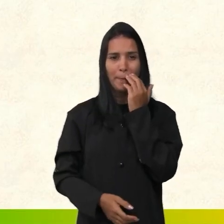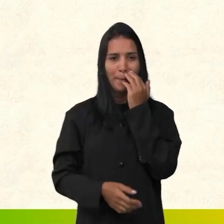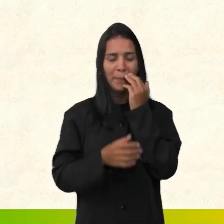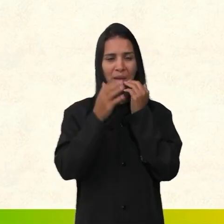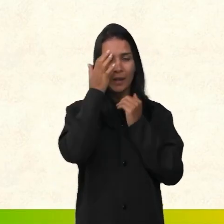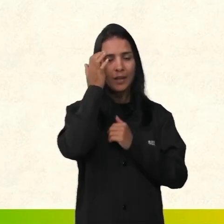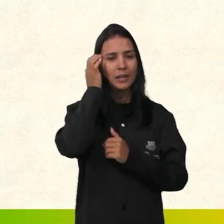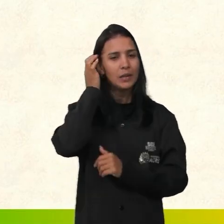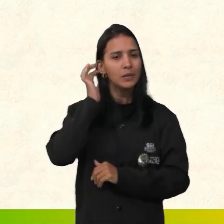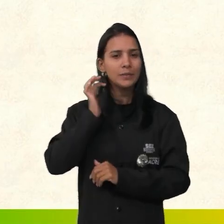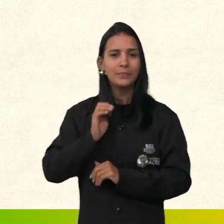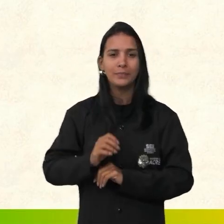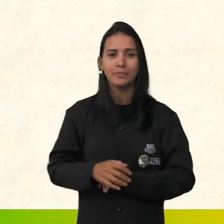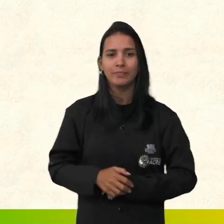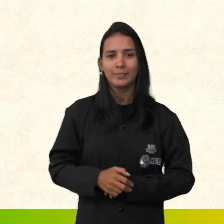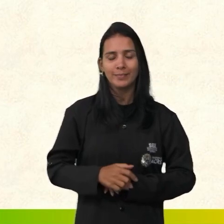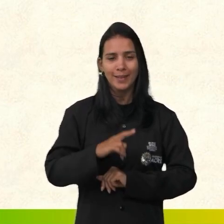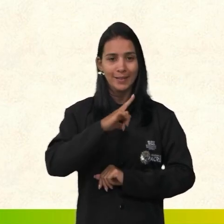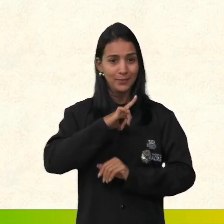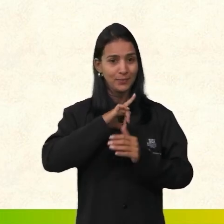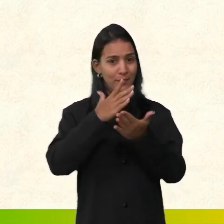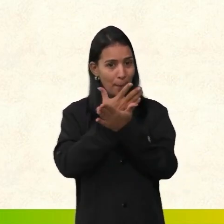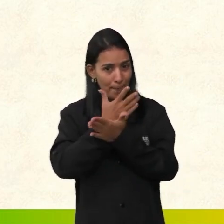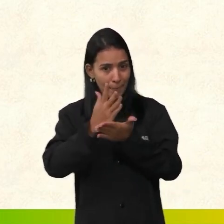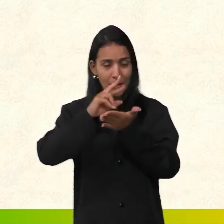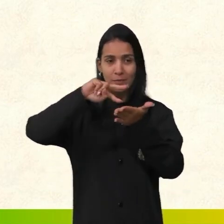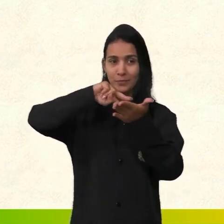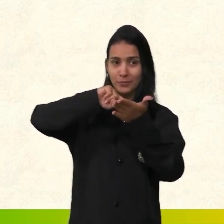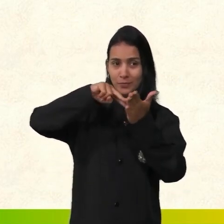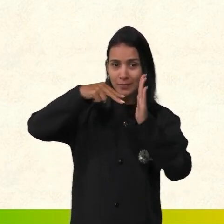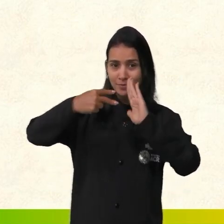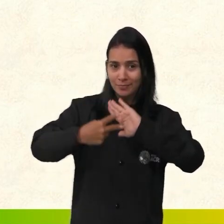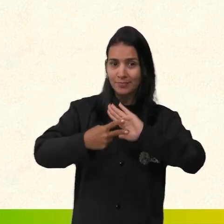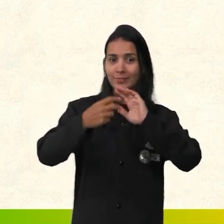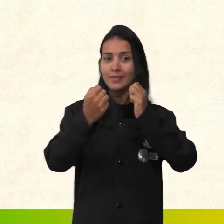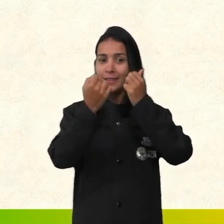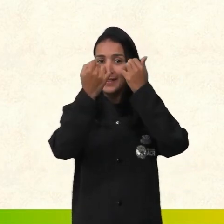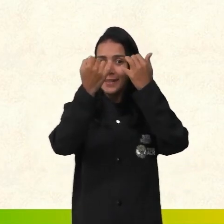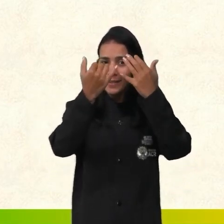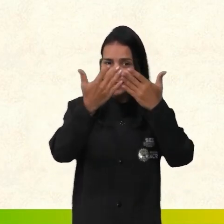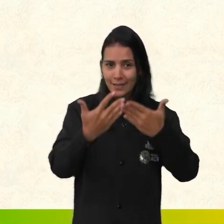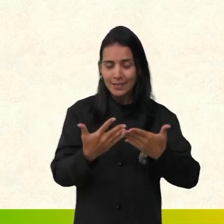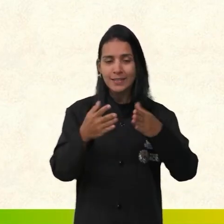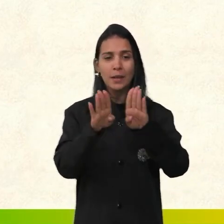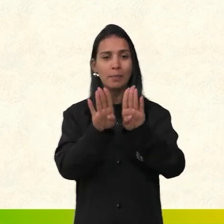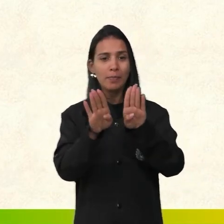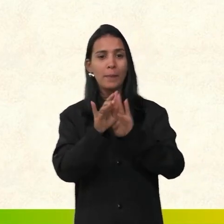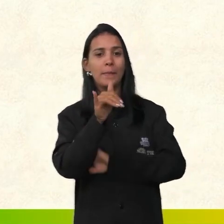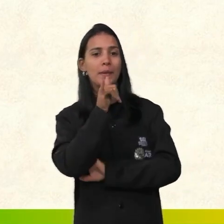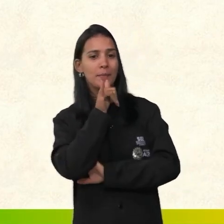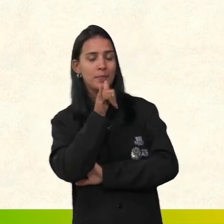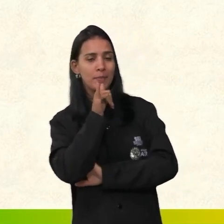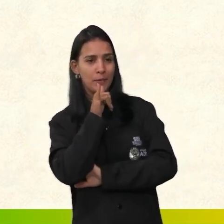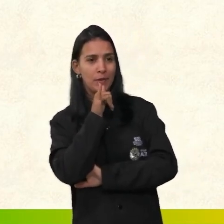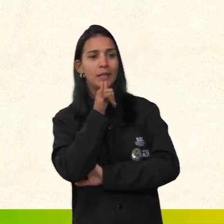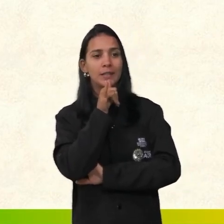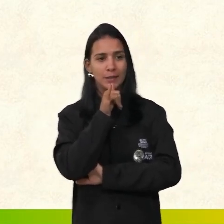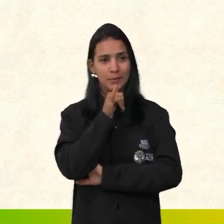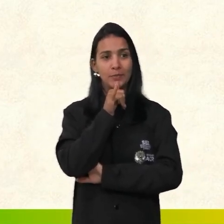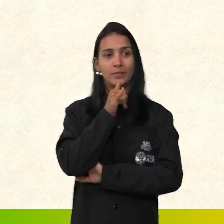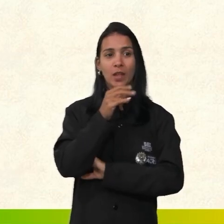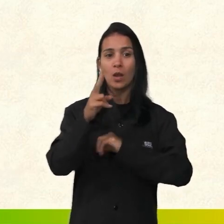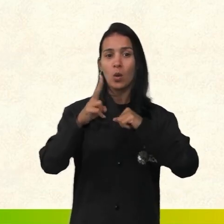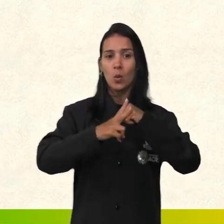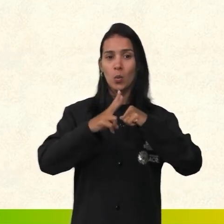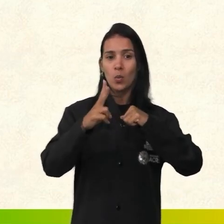Nós temos aqui alguns exemplos das regras que nós vamos estudar ao longo dessa aula, tudo bem? Aos